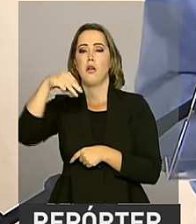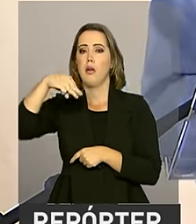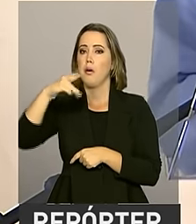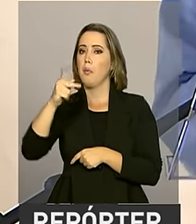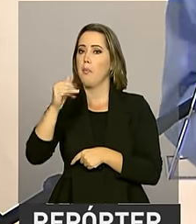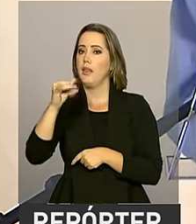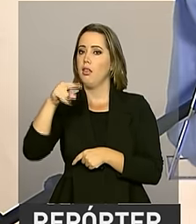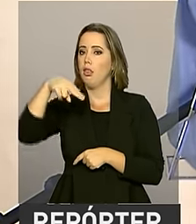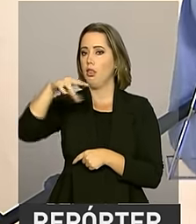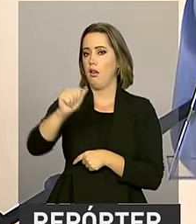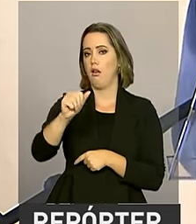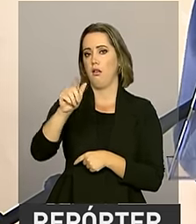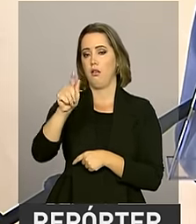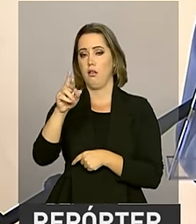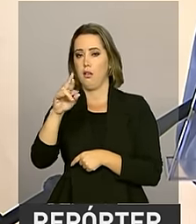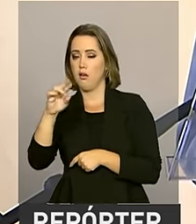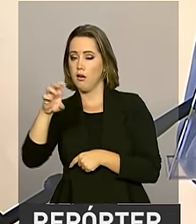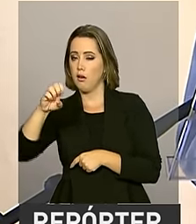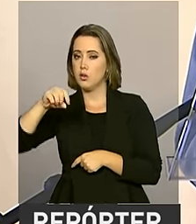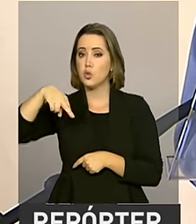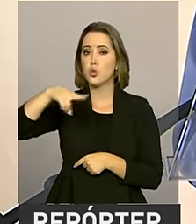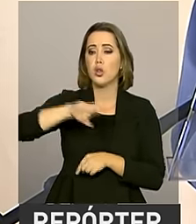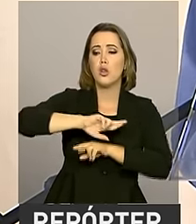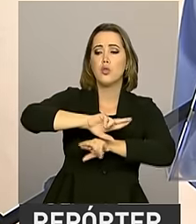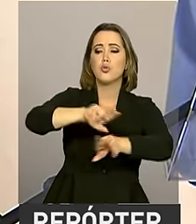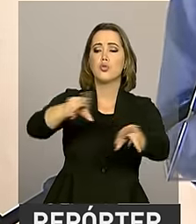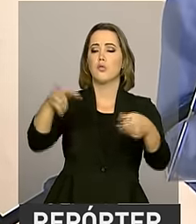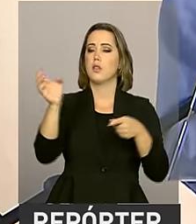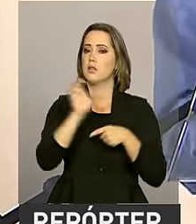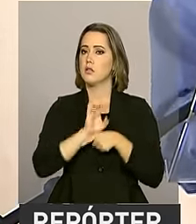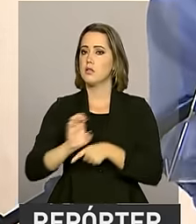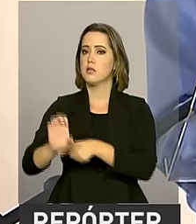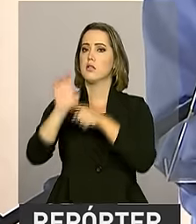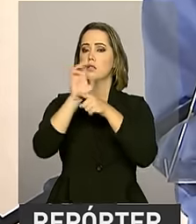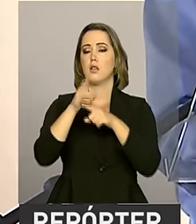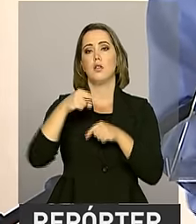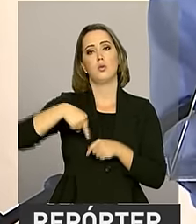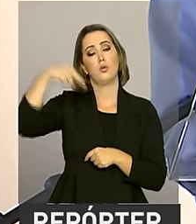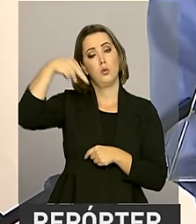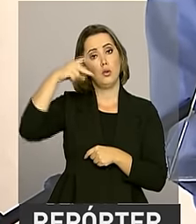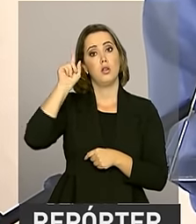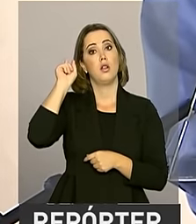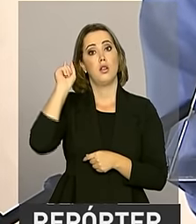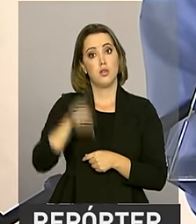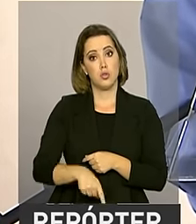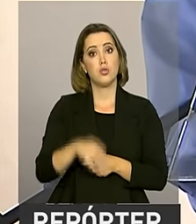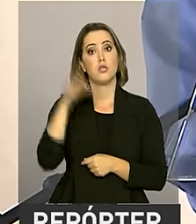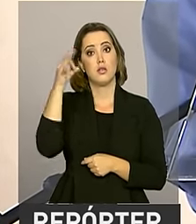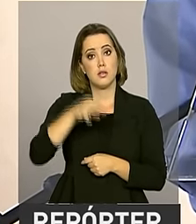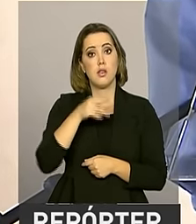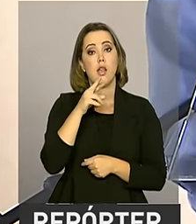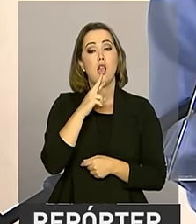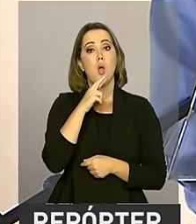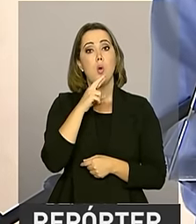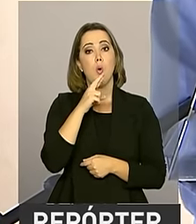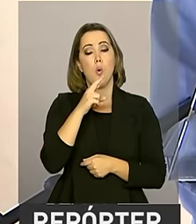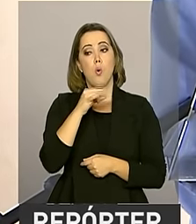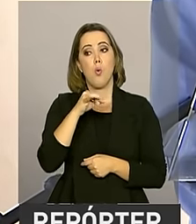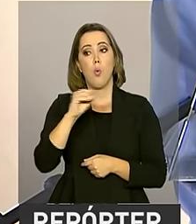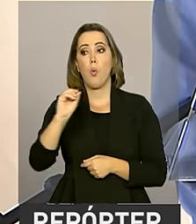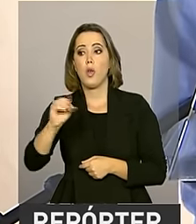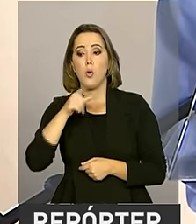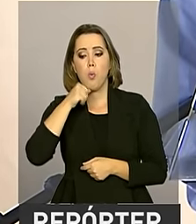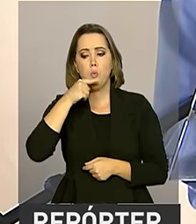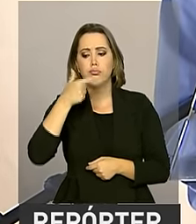vários estados do Nordeste é exatamente a transposição do rio e as águas que estão